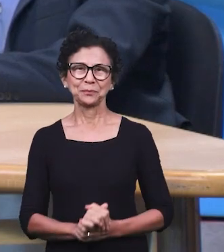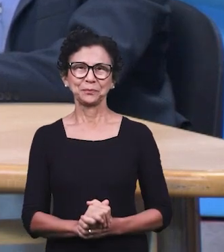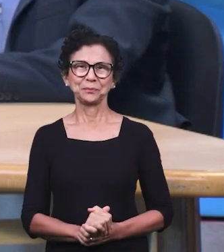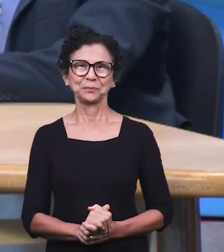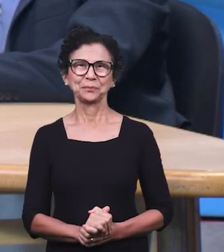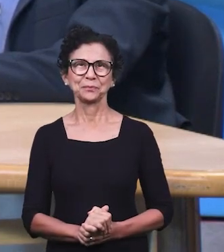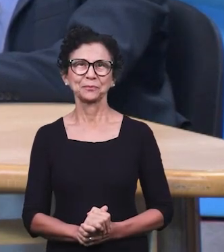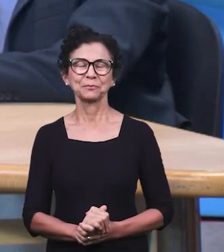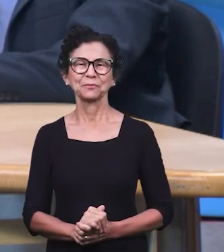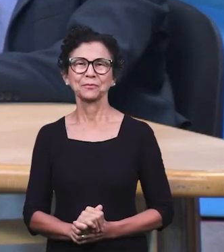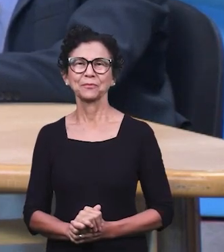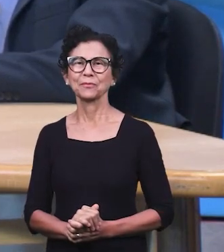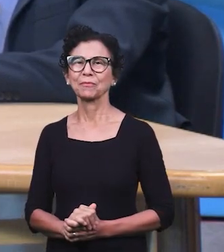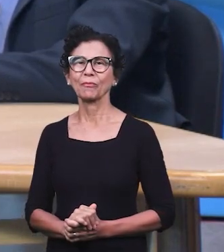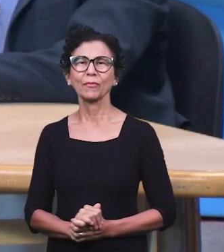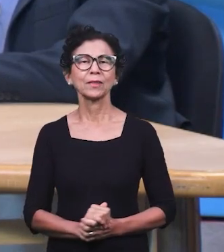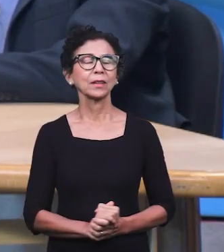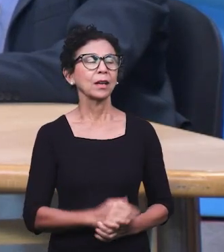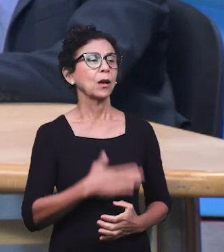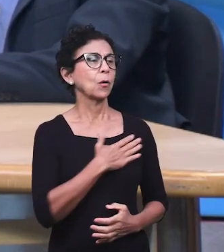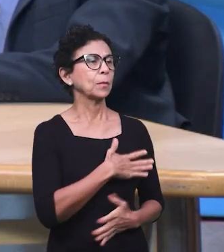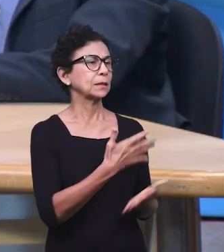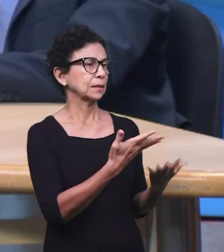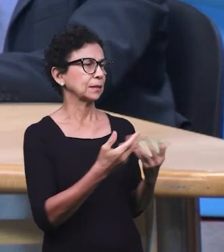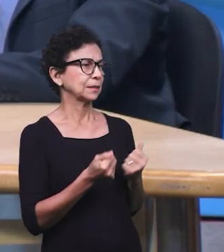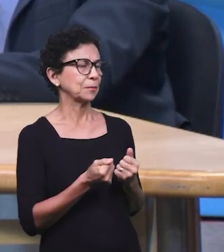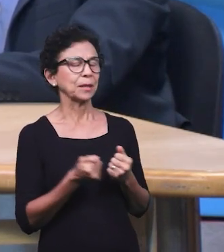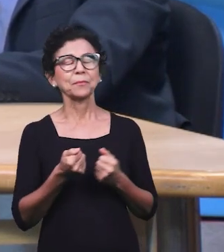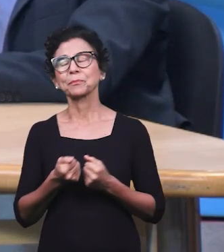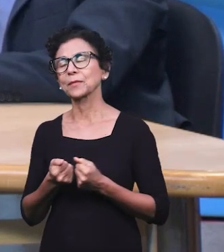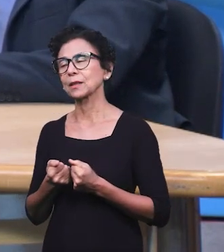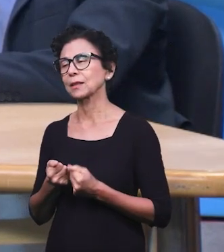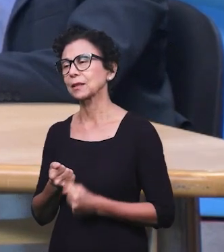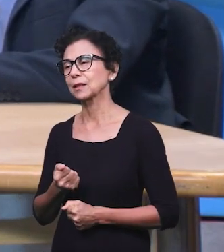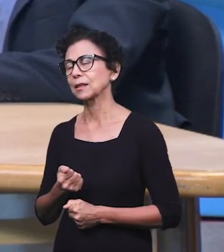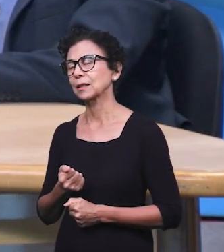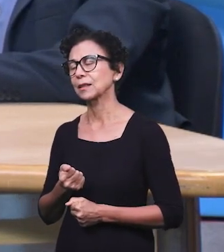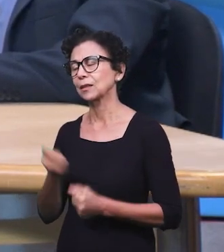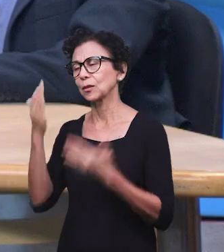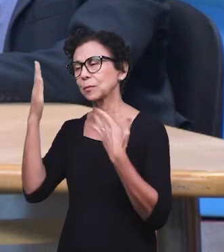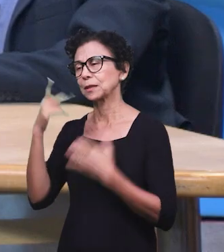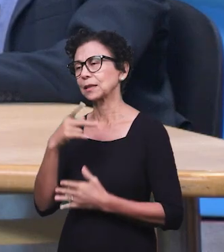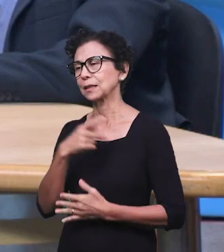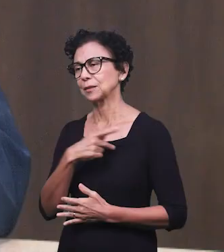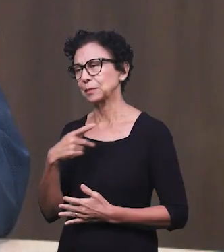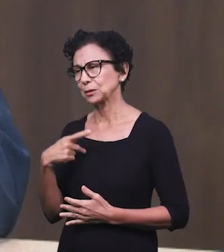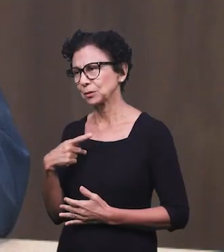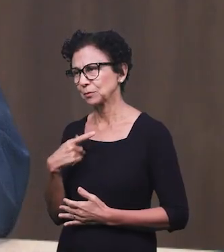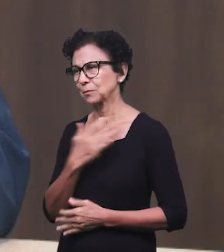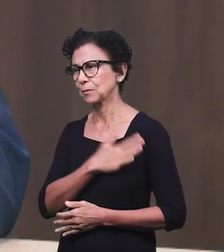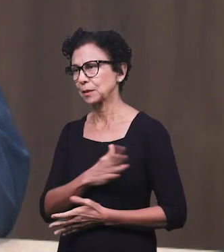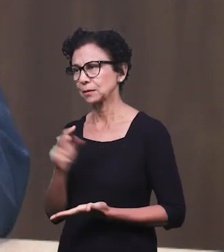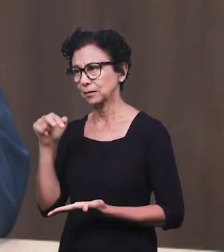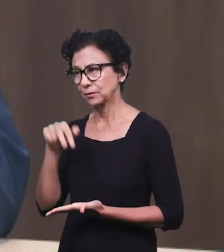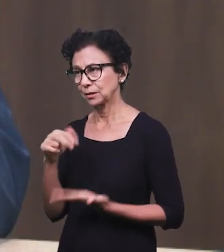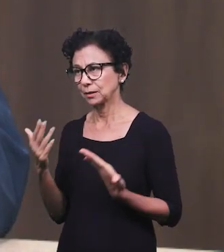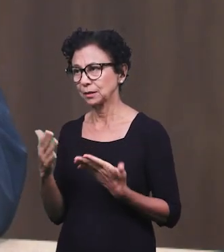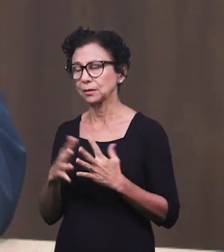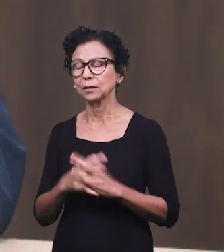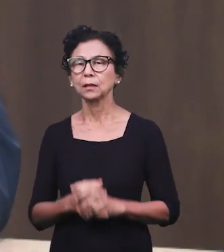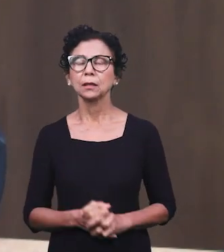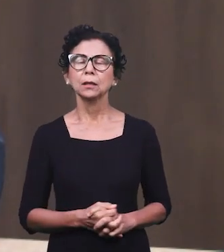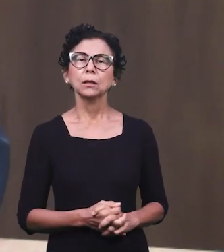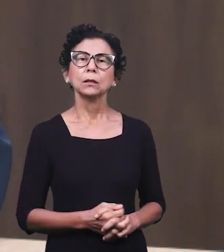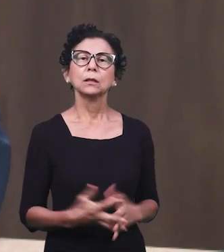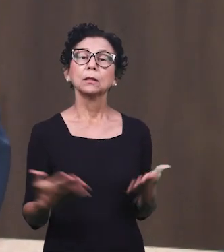o convite. Obrigado, pastor Tarcísio, o prazer é todo meu de estar aqui. Perfeito. E hoje, de uma forma especial, nós vamos estar